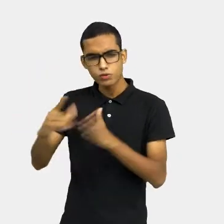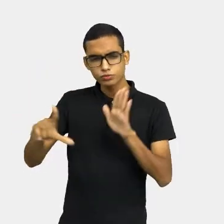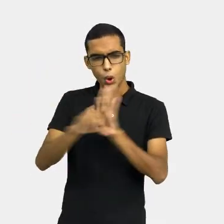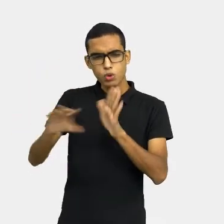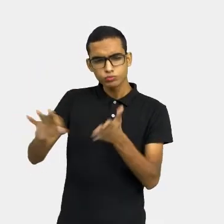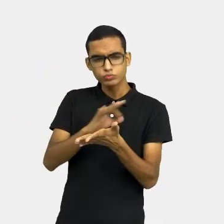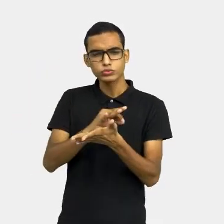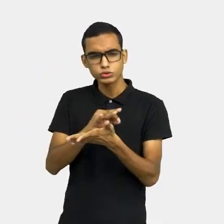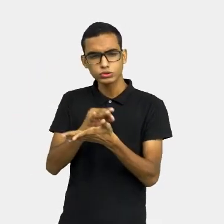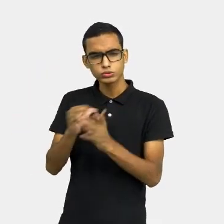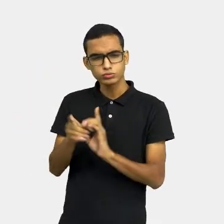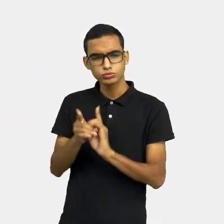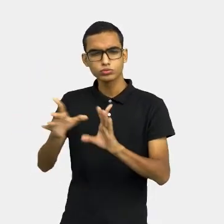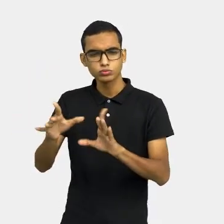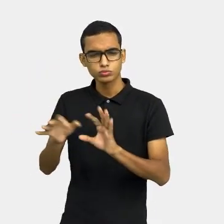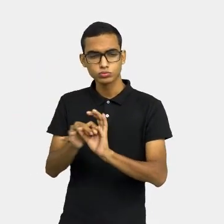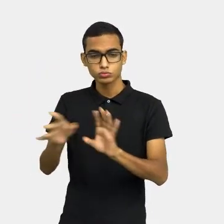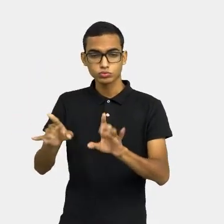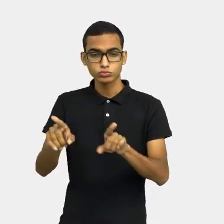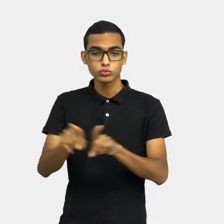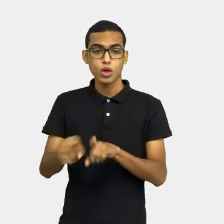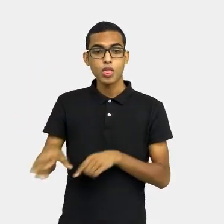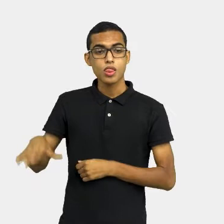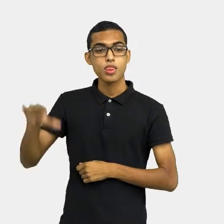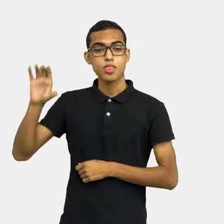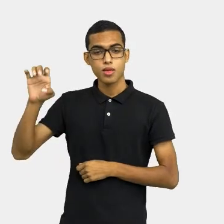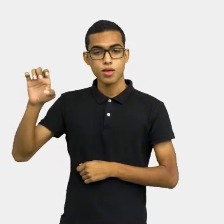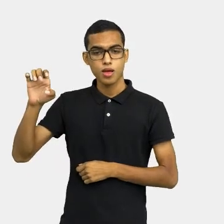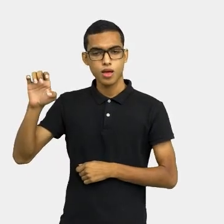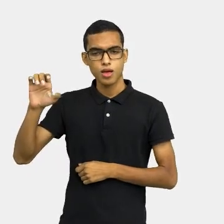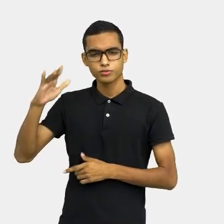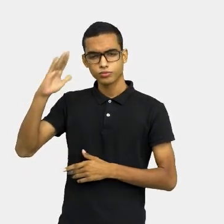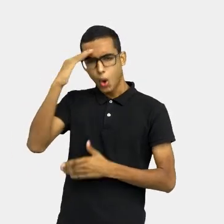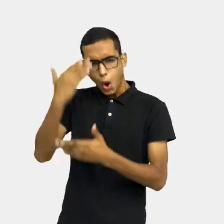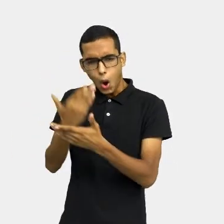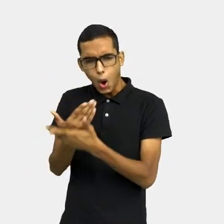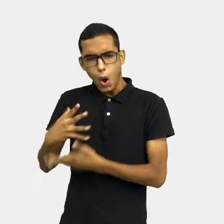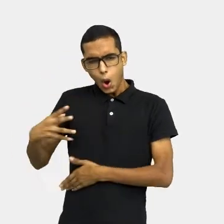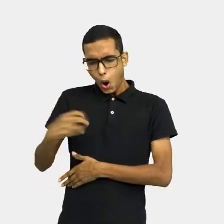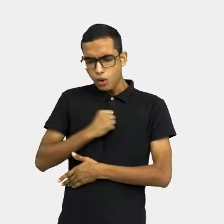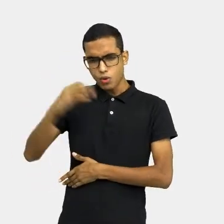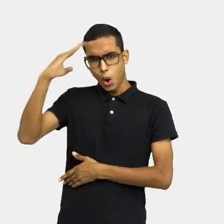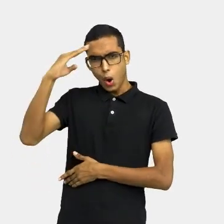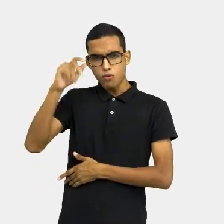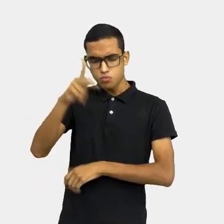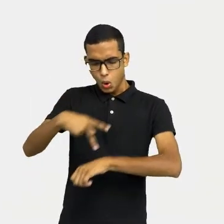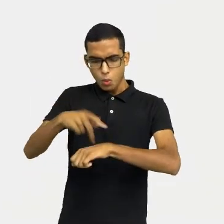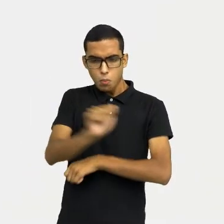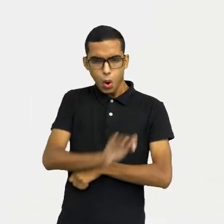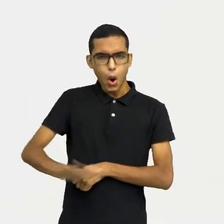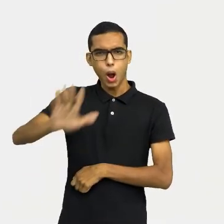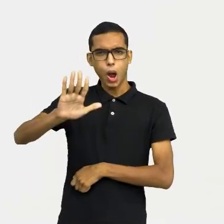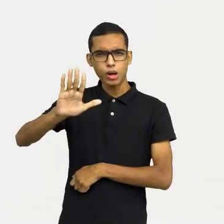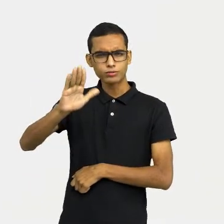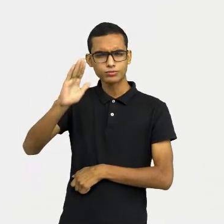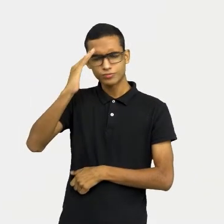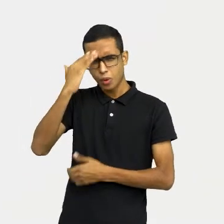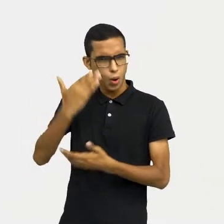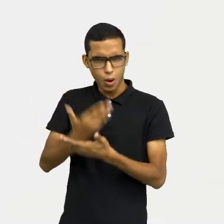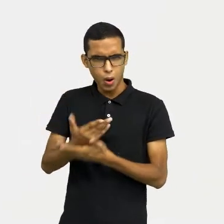E, deterioraram a confiança no salvadorismo dos exércitos. Olha só, eu quero voltar aqui com vocês na seguinte parte do